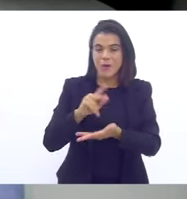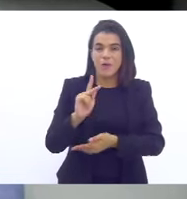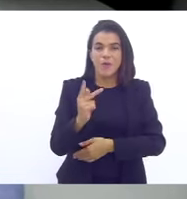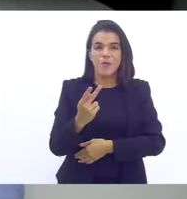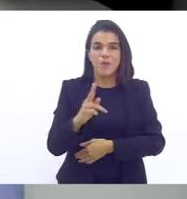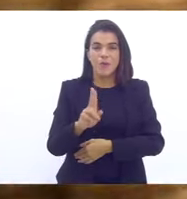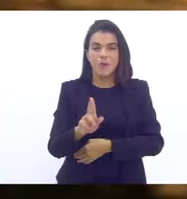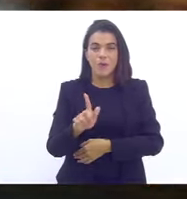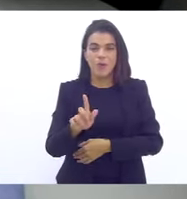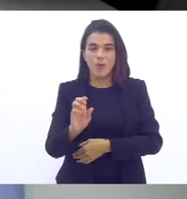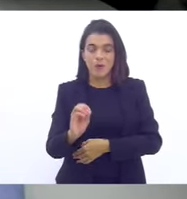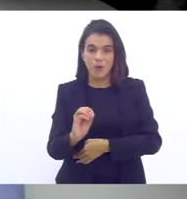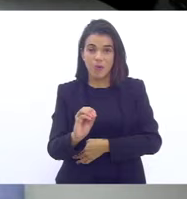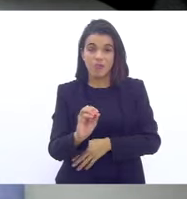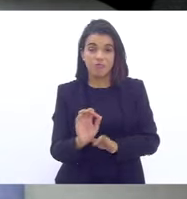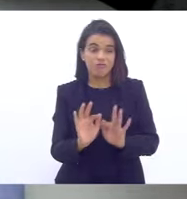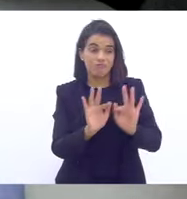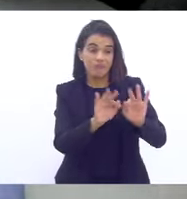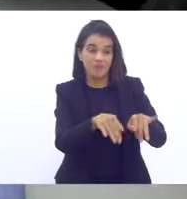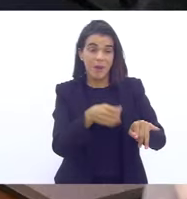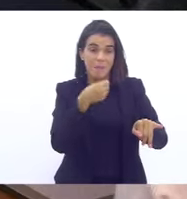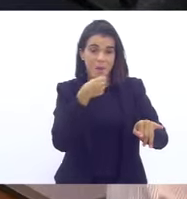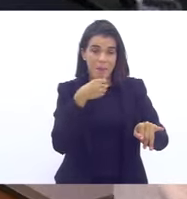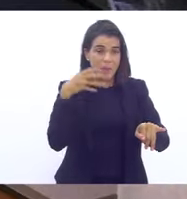umas considerações e depois eu tenho a apresentação para fazer.